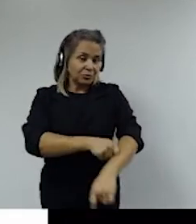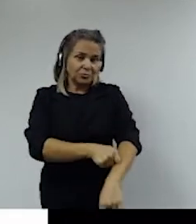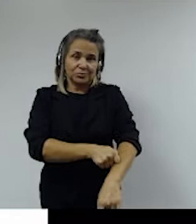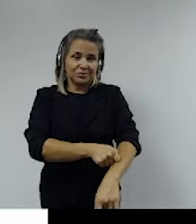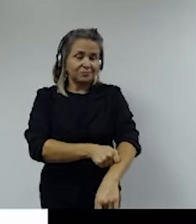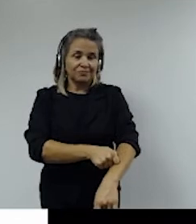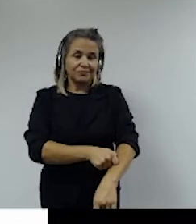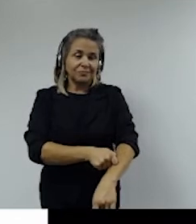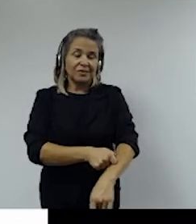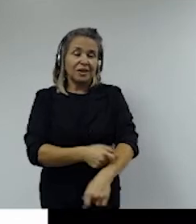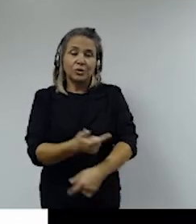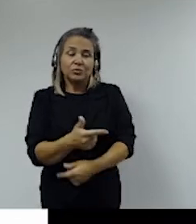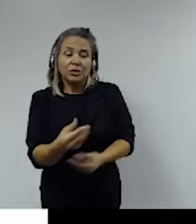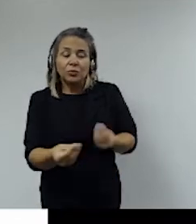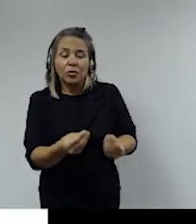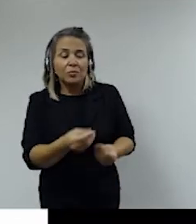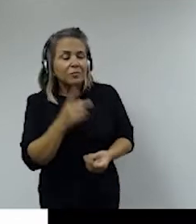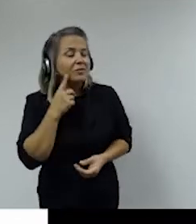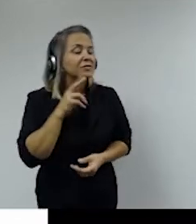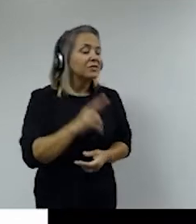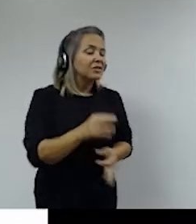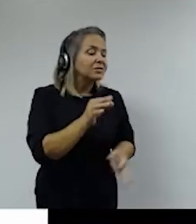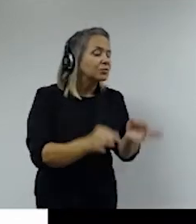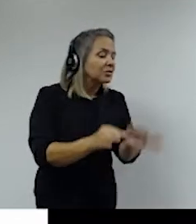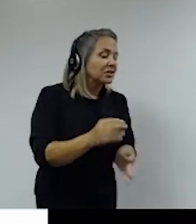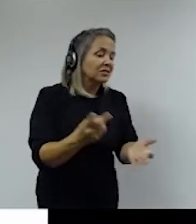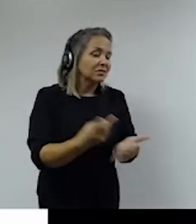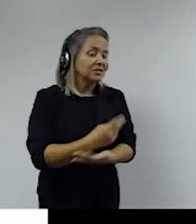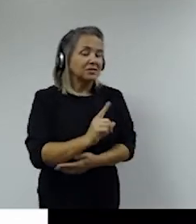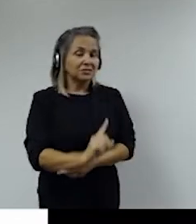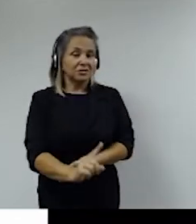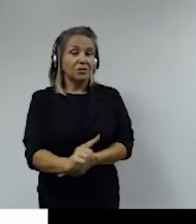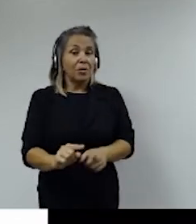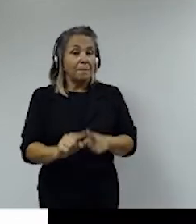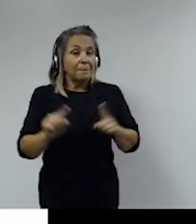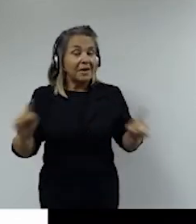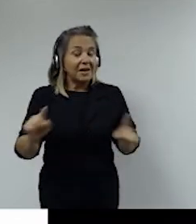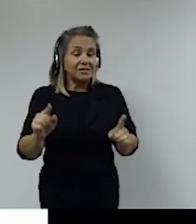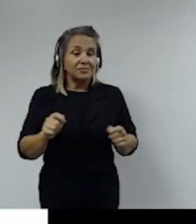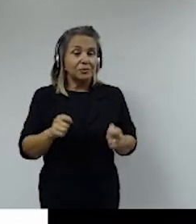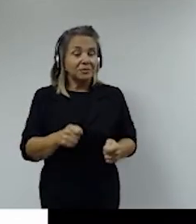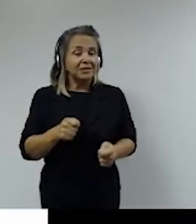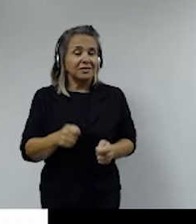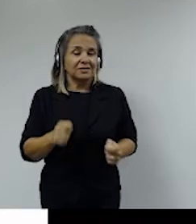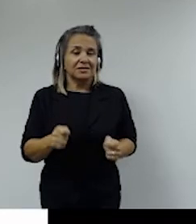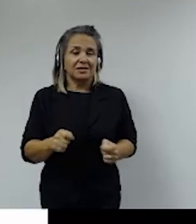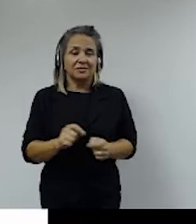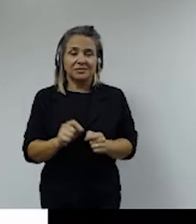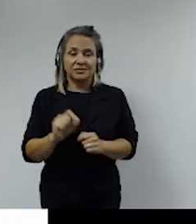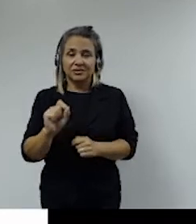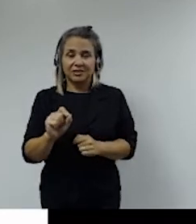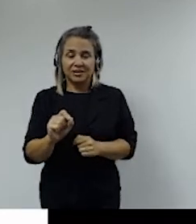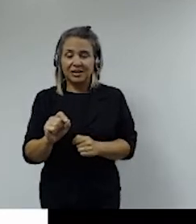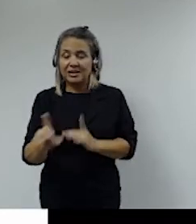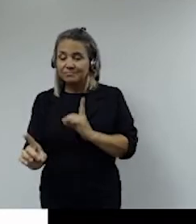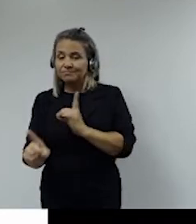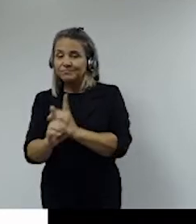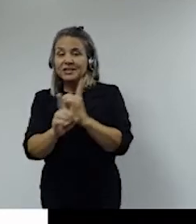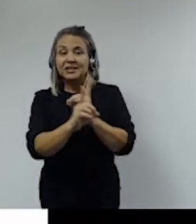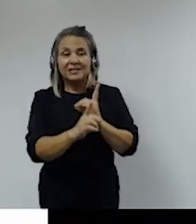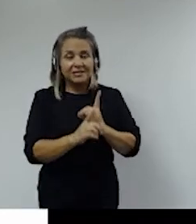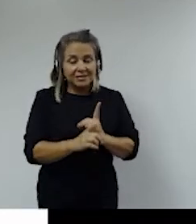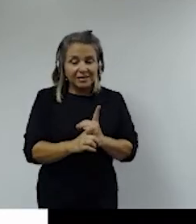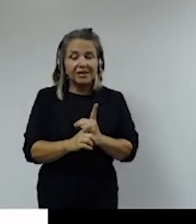não vai se julgar se ocorreu ou se deixou de ocorrer, mas sim o que se vai tentar naquele momento é identificar